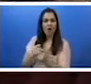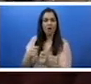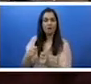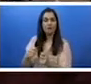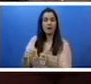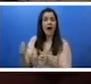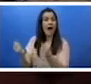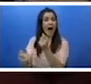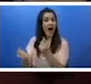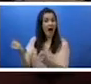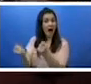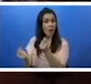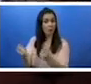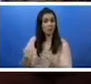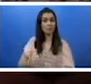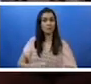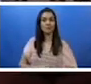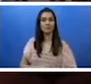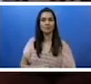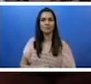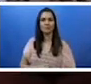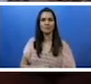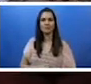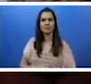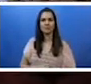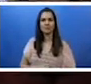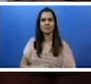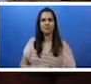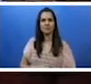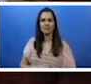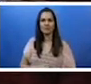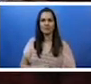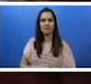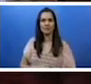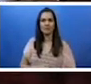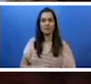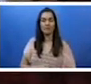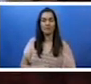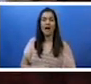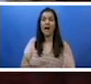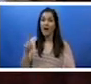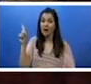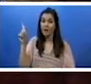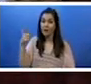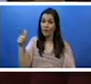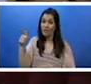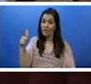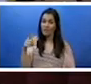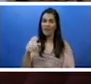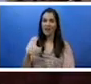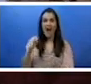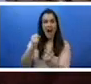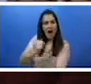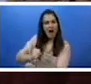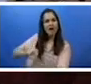carro. E agora? Nós estamos fazendo tudo com K? Vamos lá. Canoa,